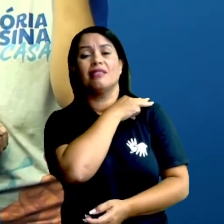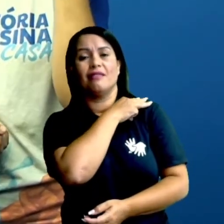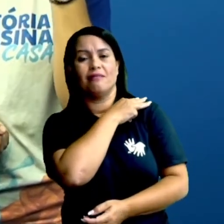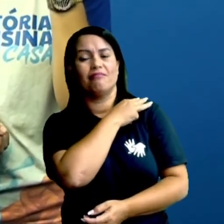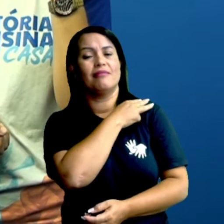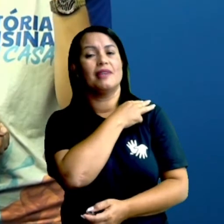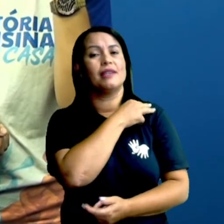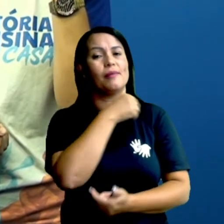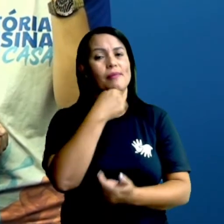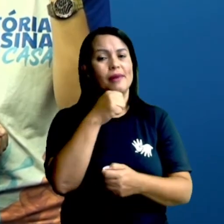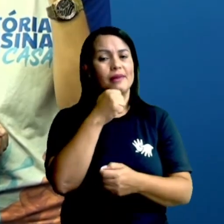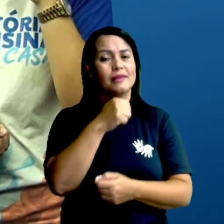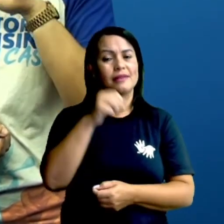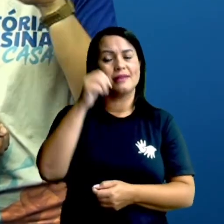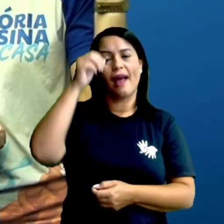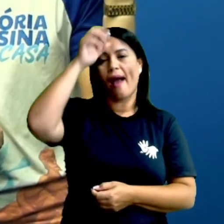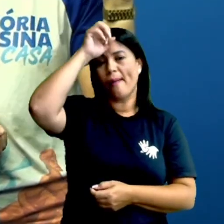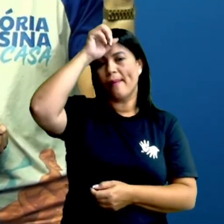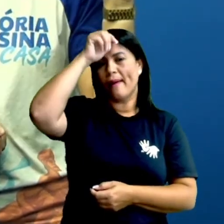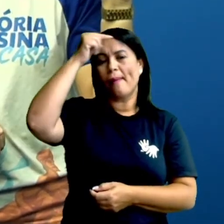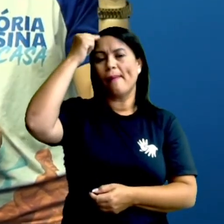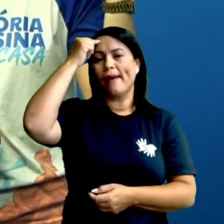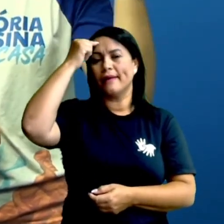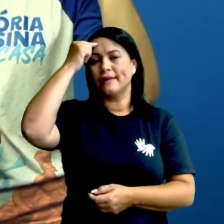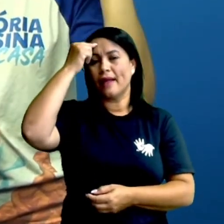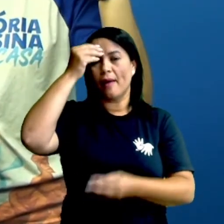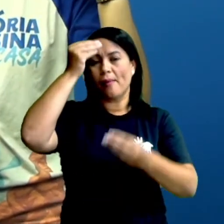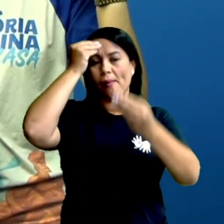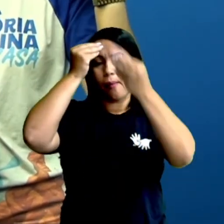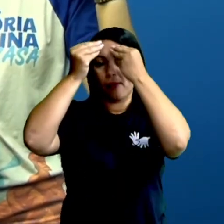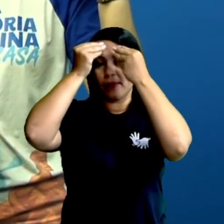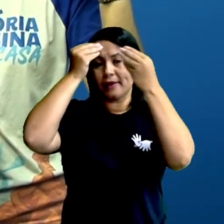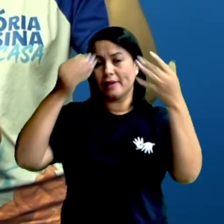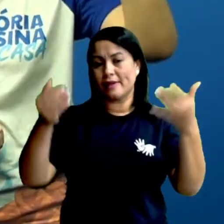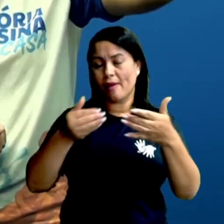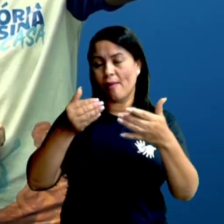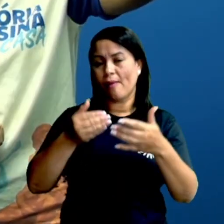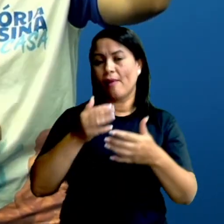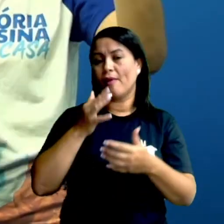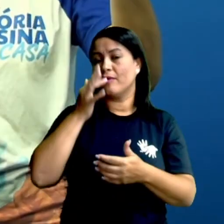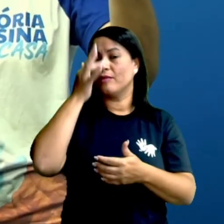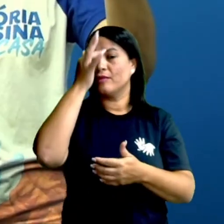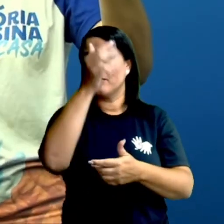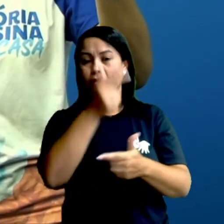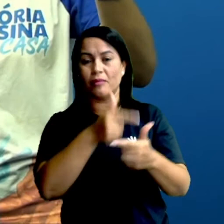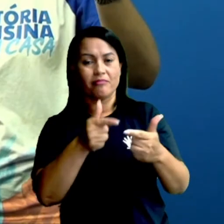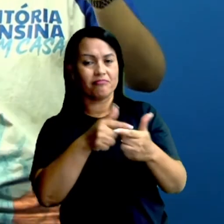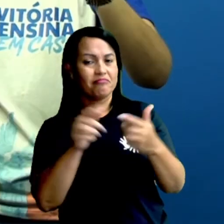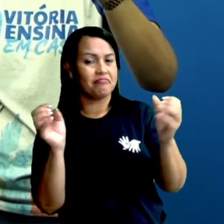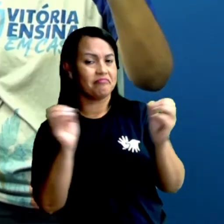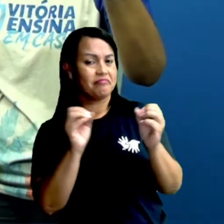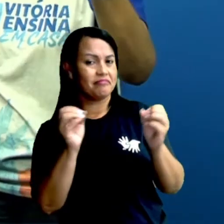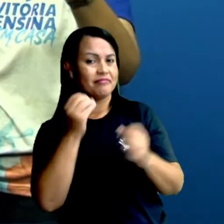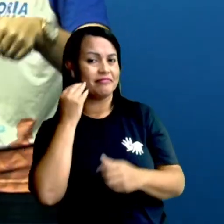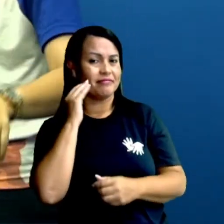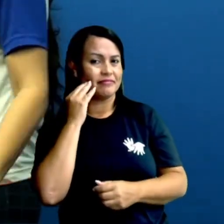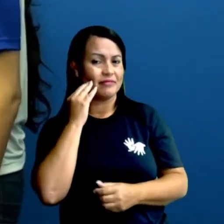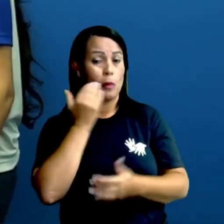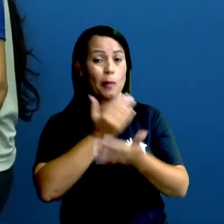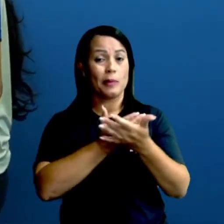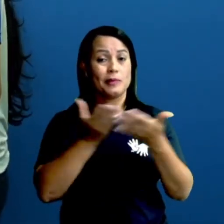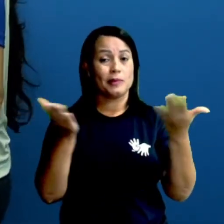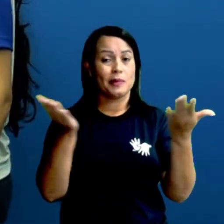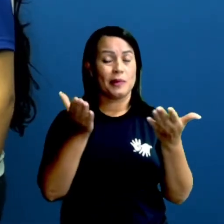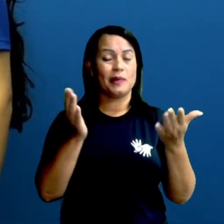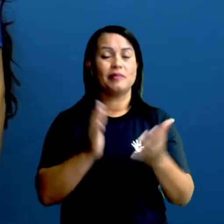tem que começar a memorizar agora e não vai ter trabalho nenhum futuramente com as outras que também vai vir, tá? Começou